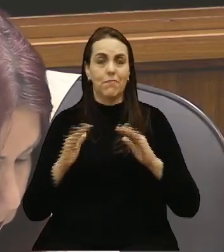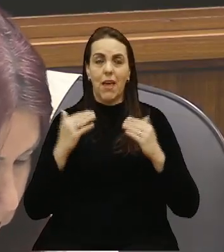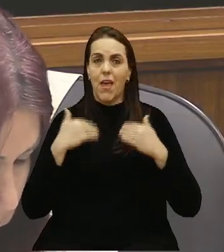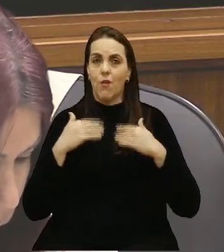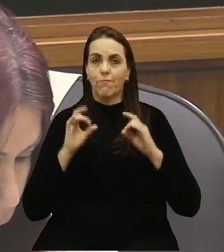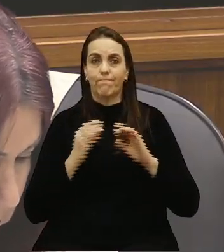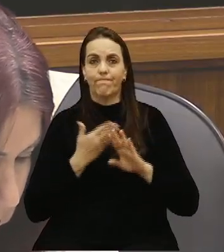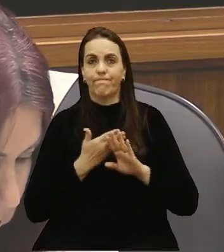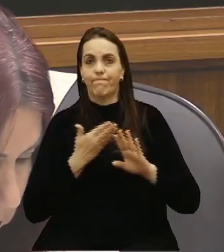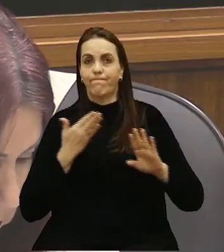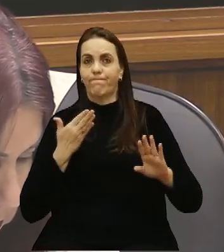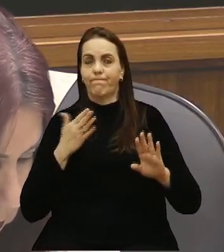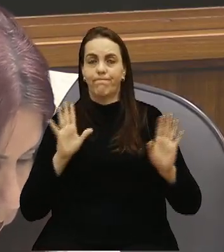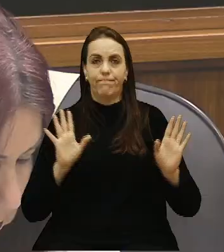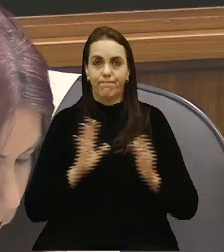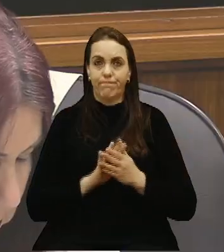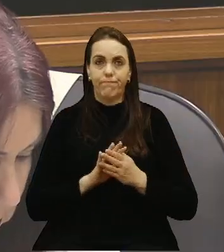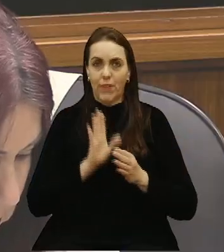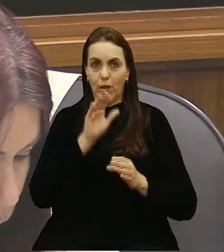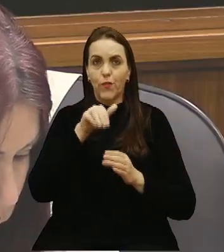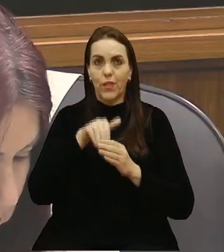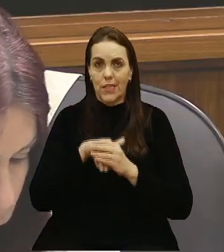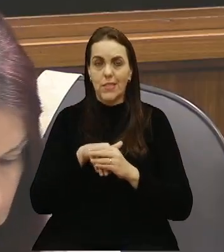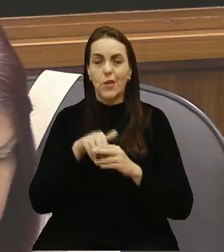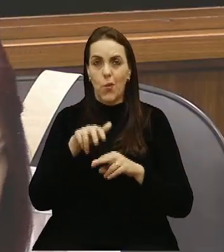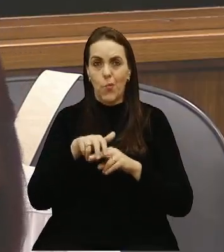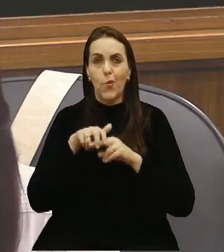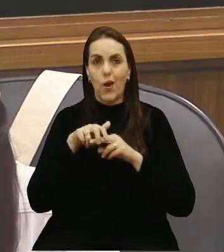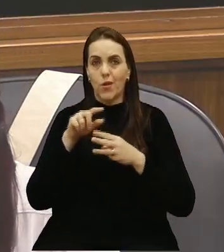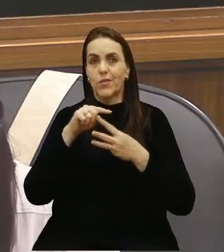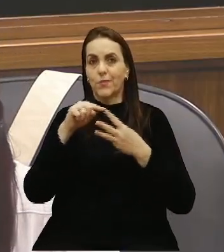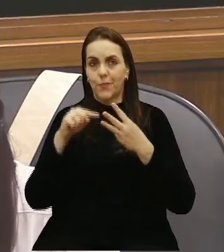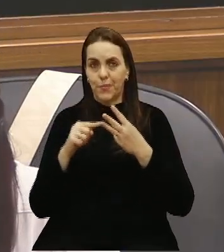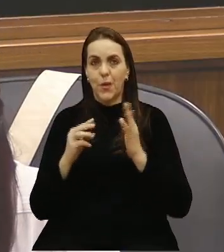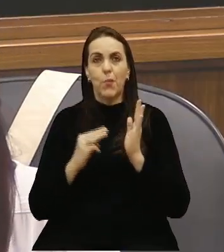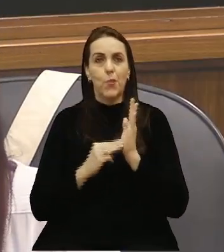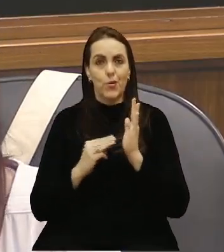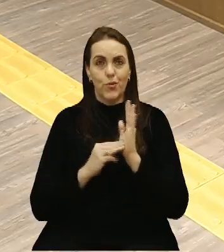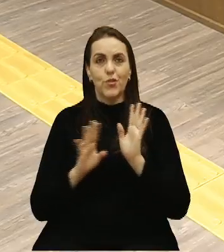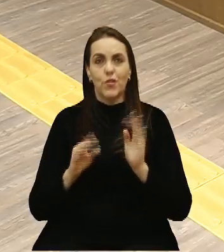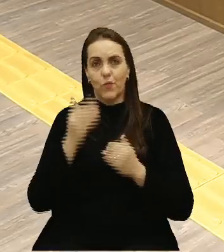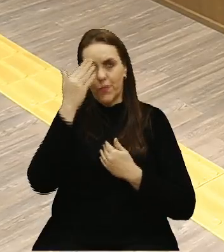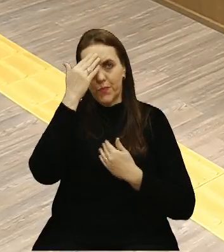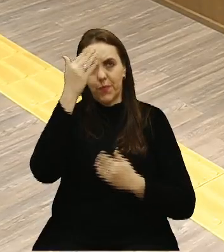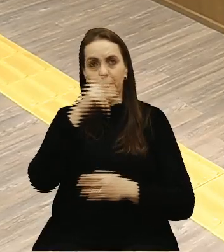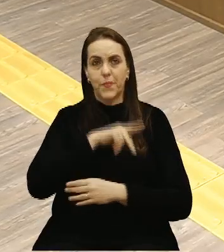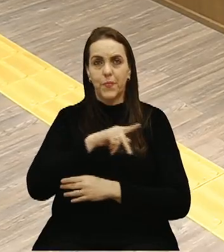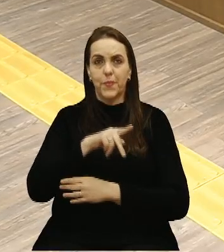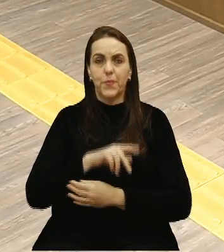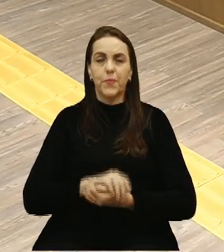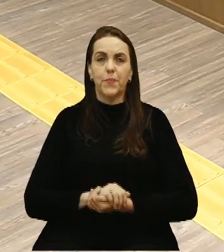abster dessa votação, mas por essas questões que eu trouxe. Muito obrigada, senhor presidente. Obrigado, vereadora Estela Valadão.